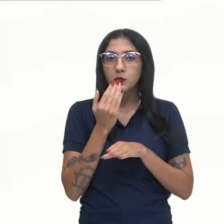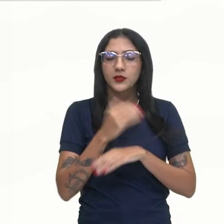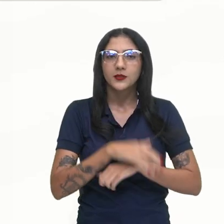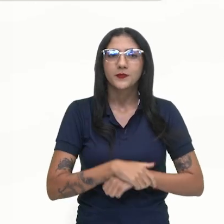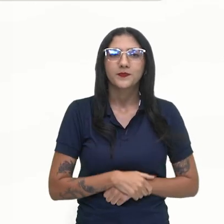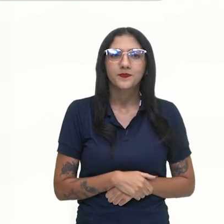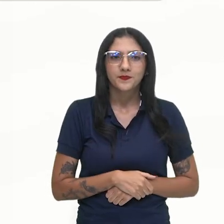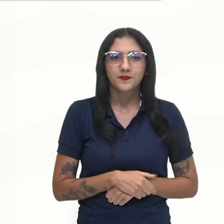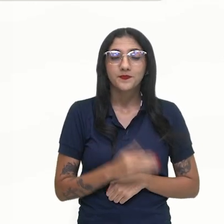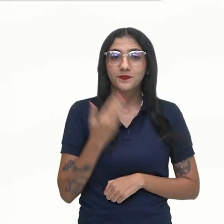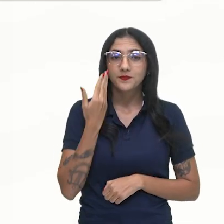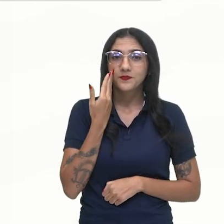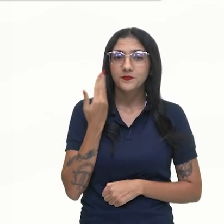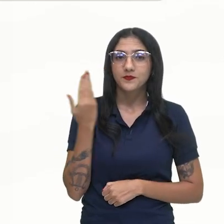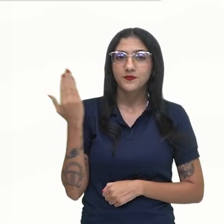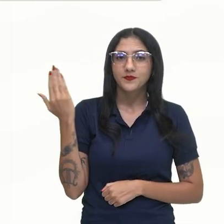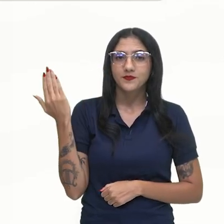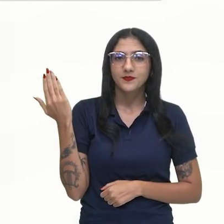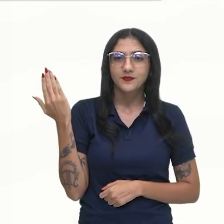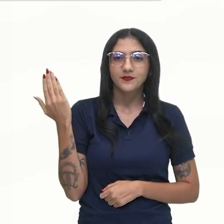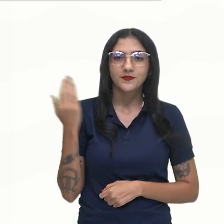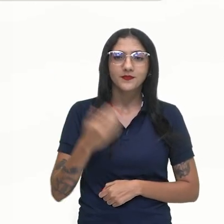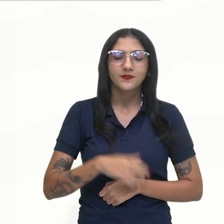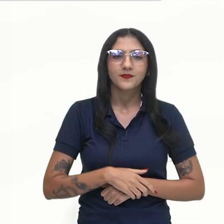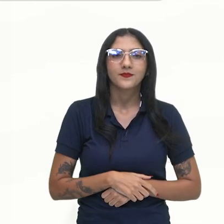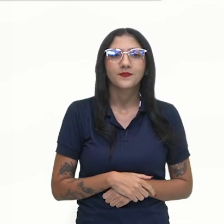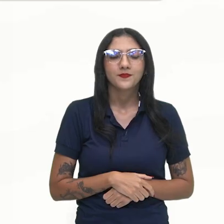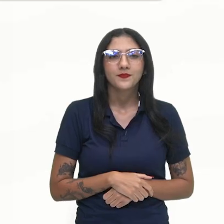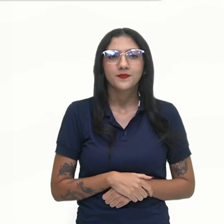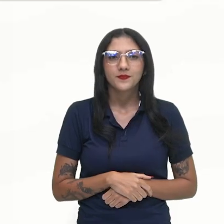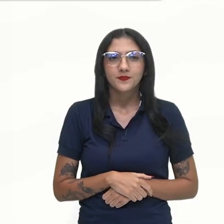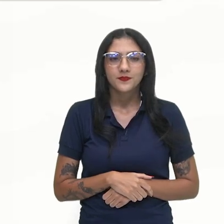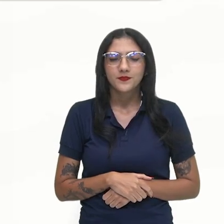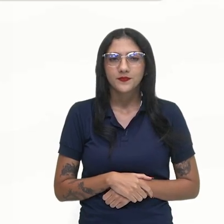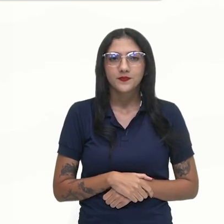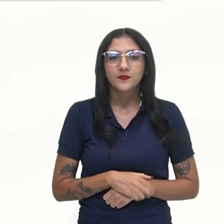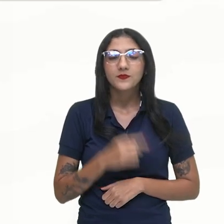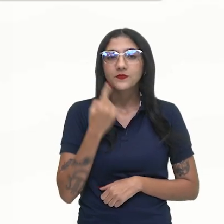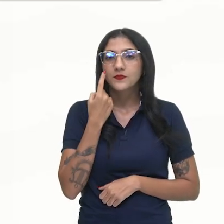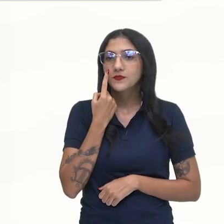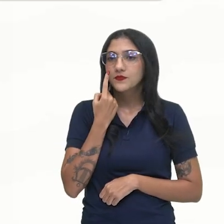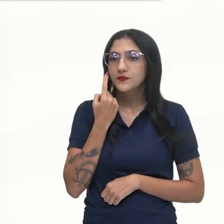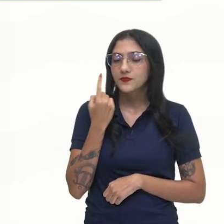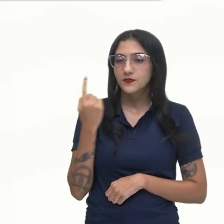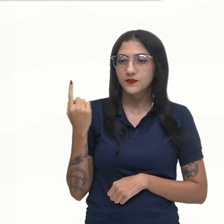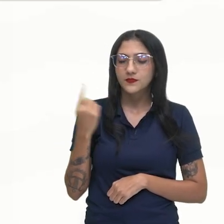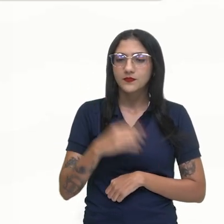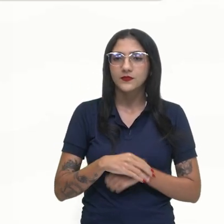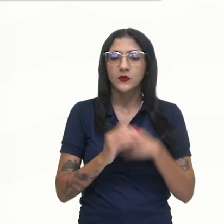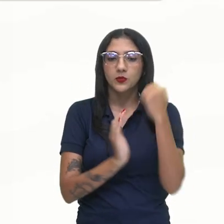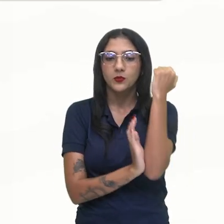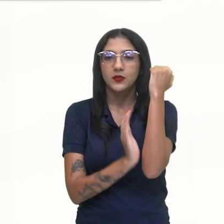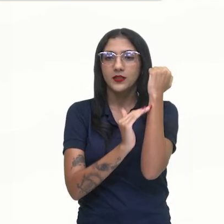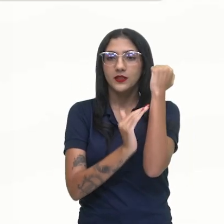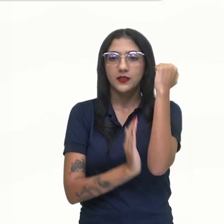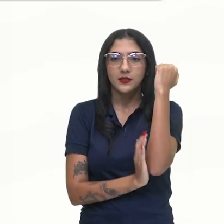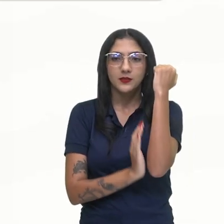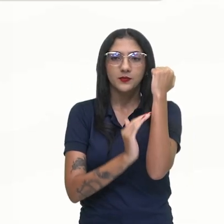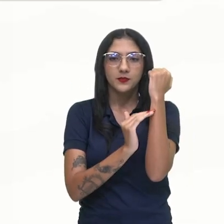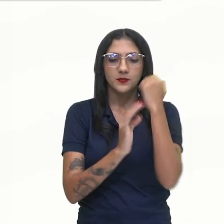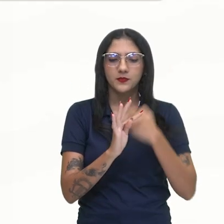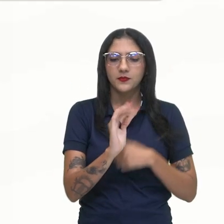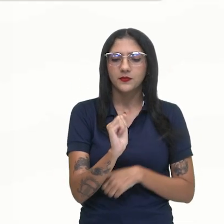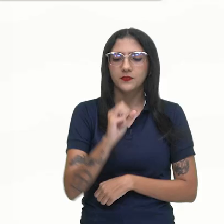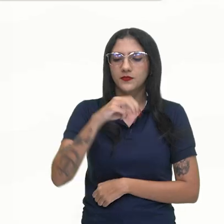some Amazonian cuisine. Tambaqui stew. Olha só,